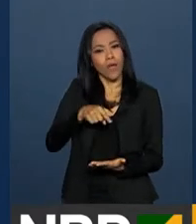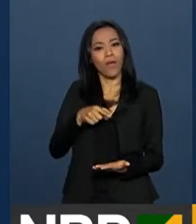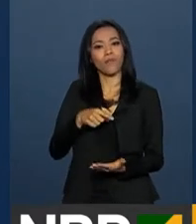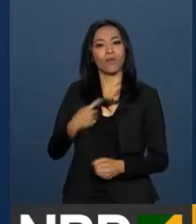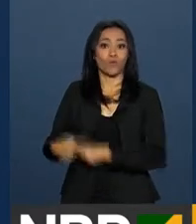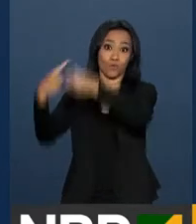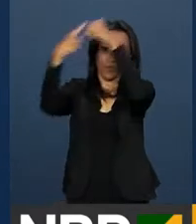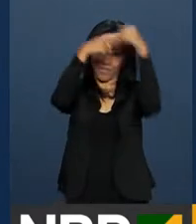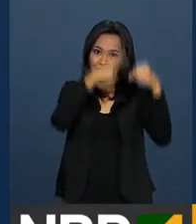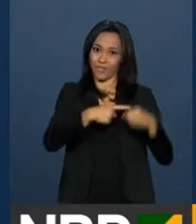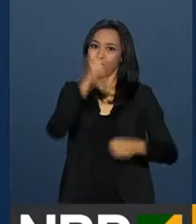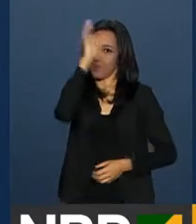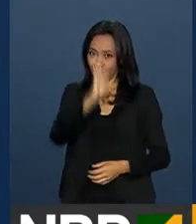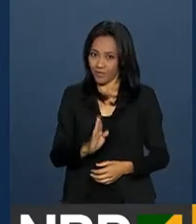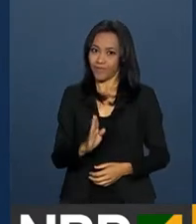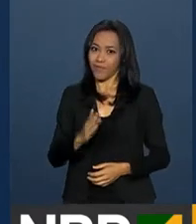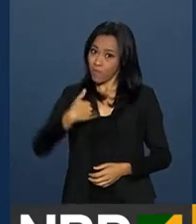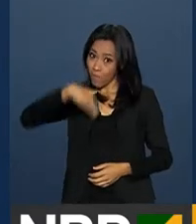brasileiros.